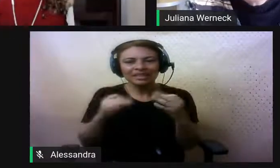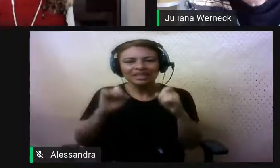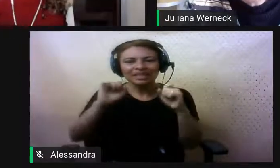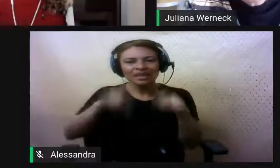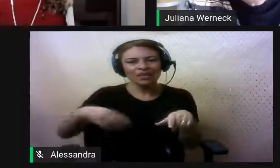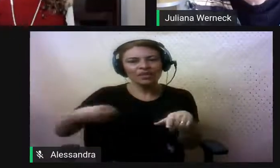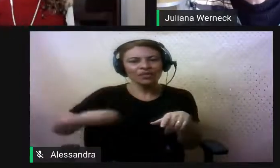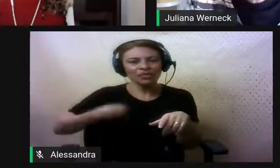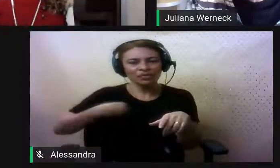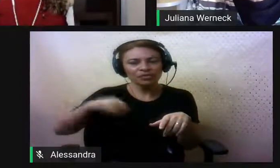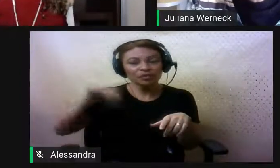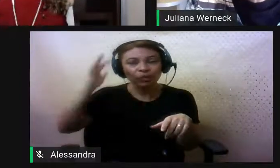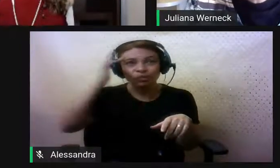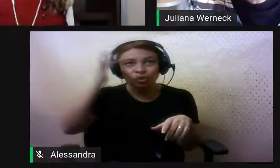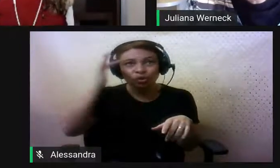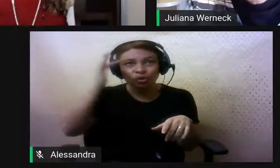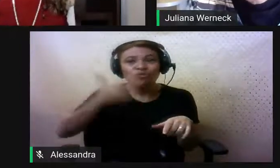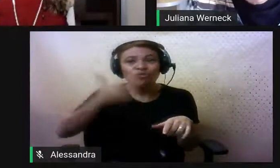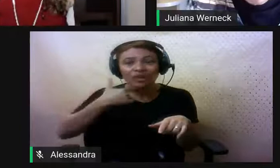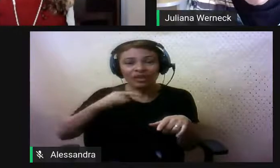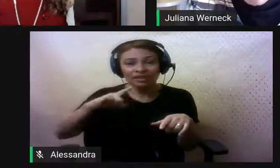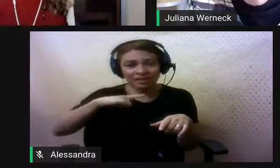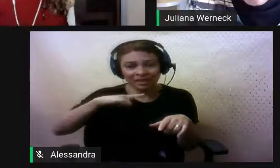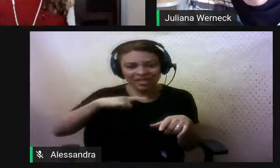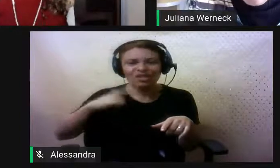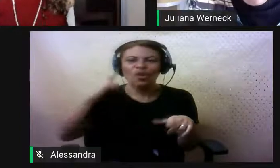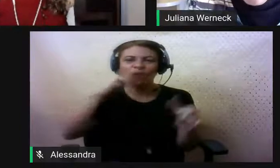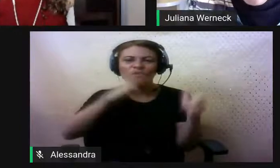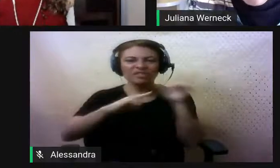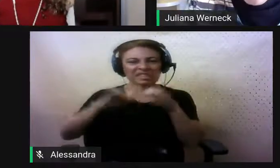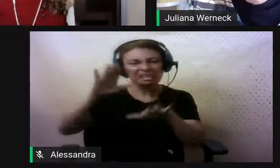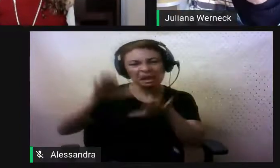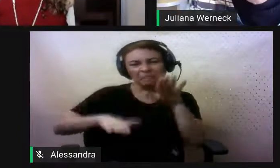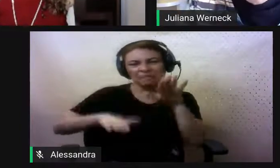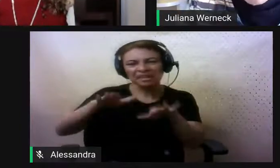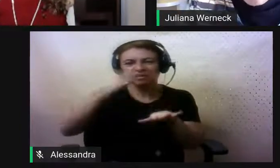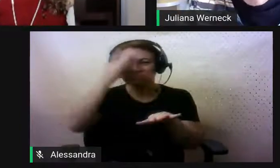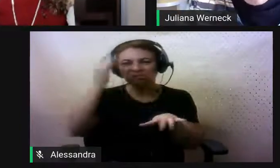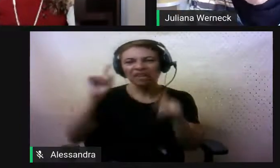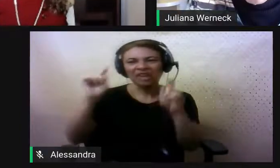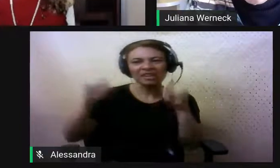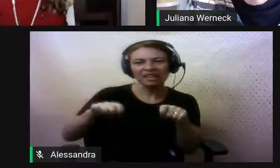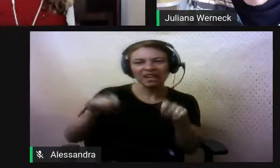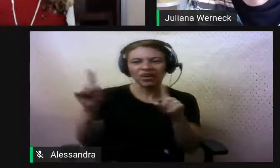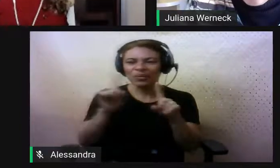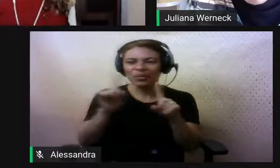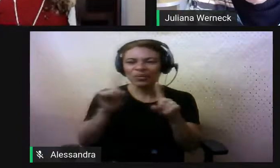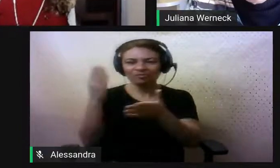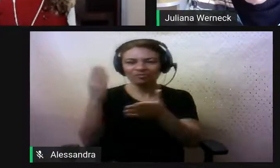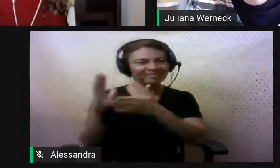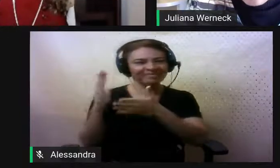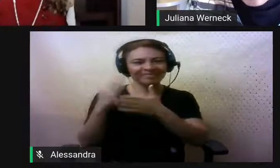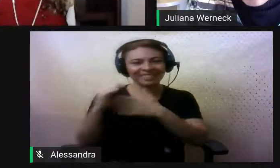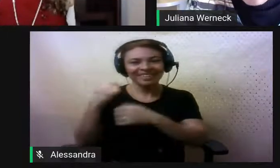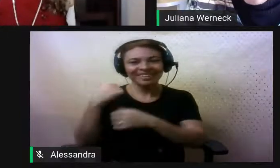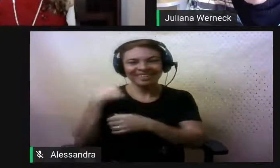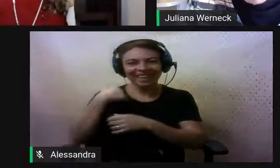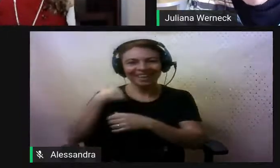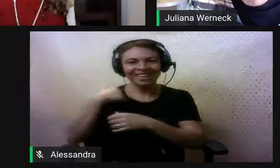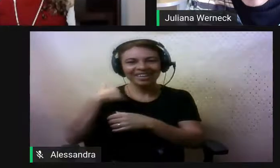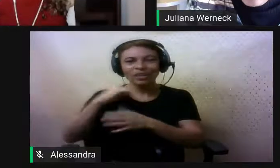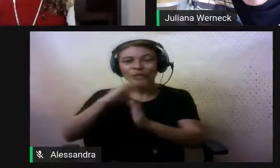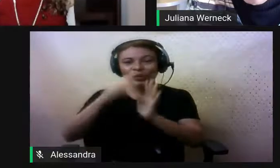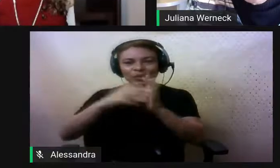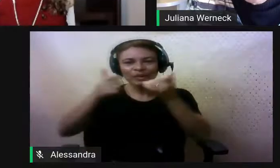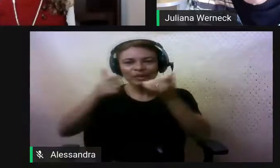vivo o que eu sonho, independente do que os outros dizem, se é possível ou não. Para mim, uma vida extraordinária é tudo que eu falei para